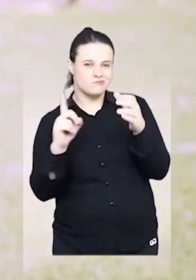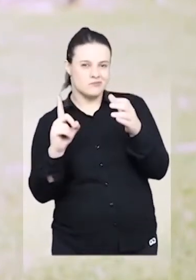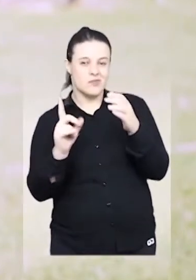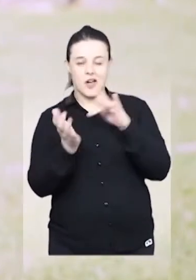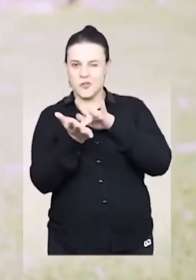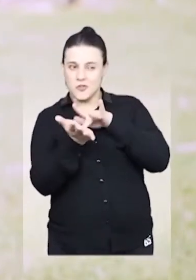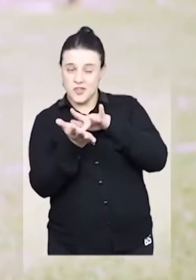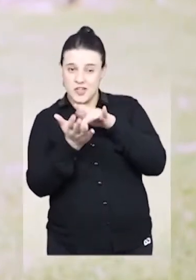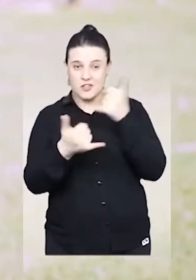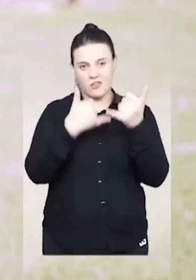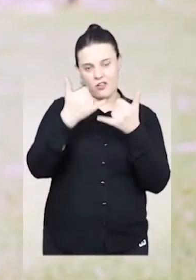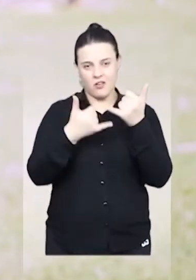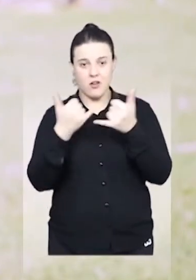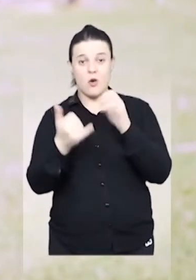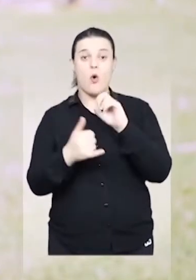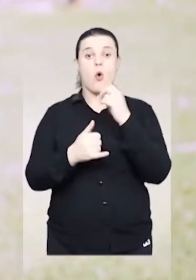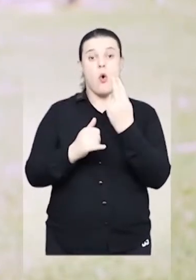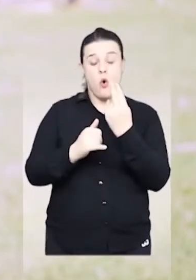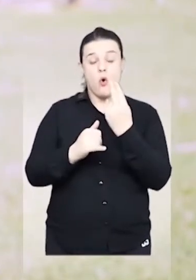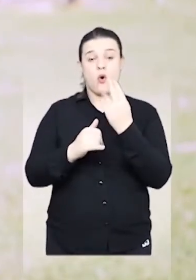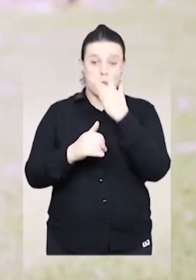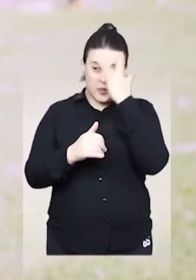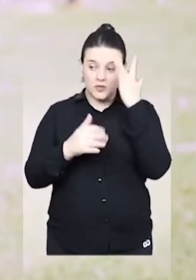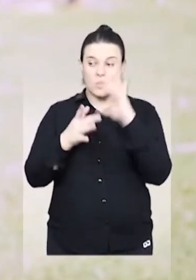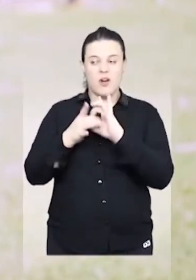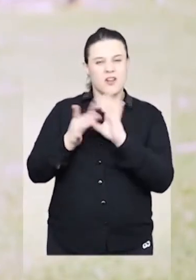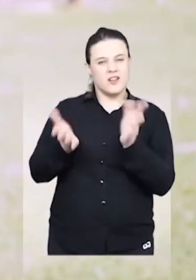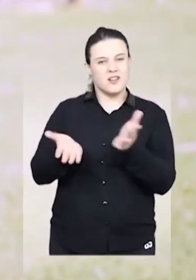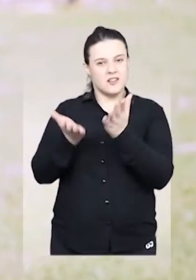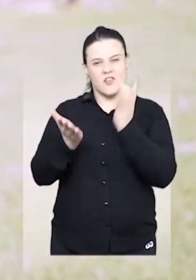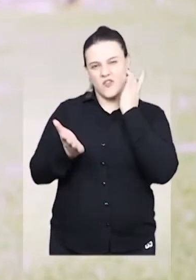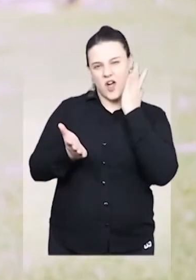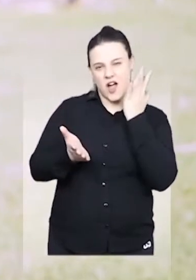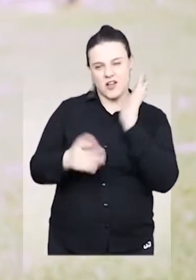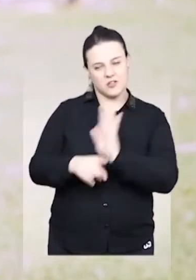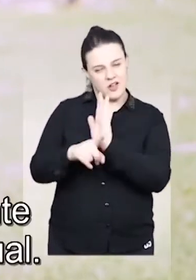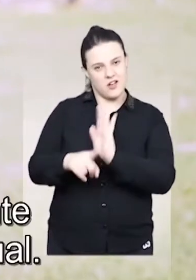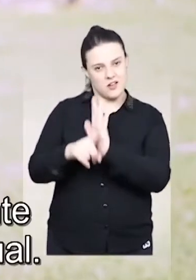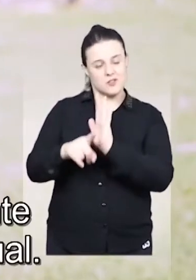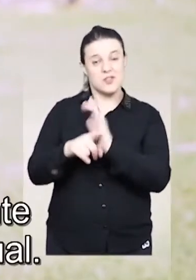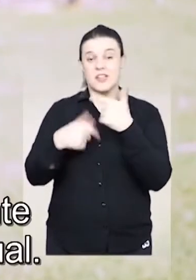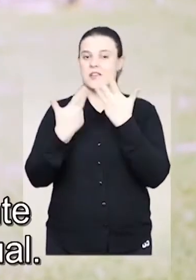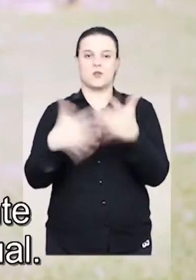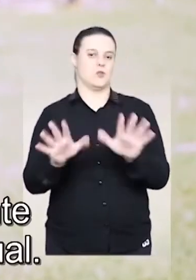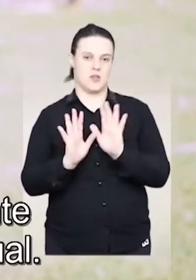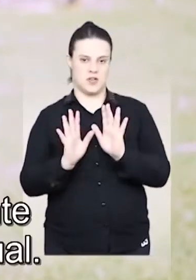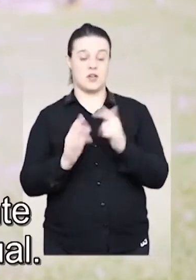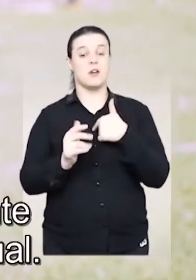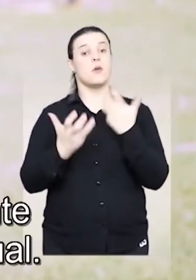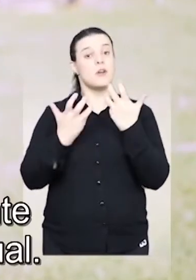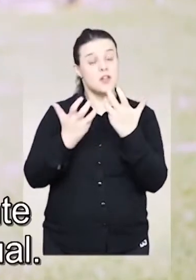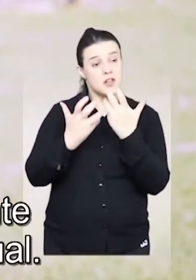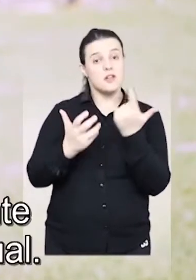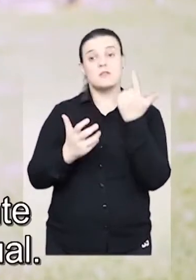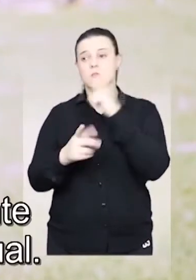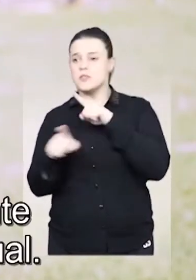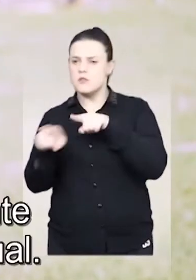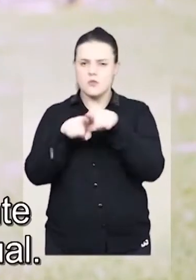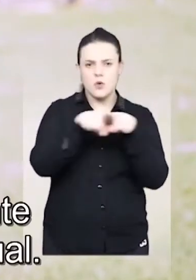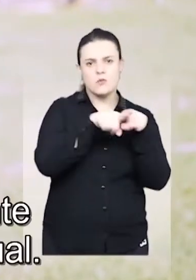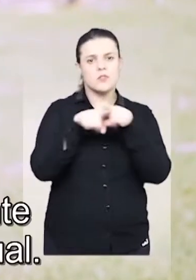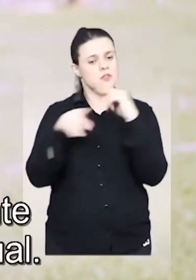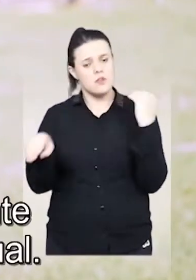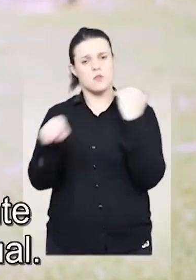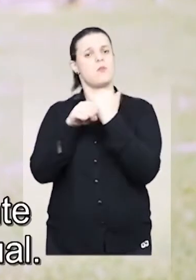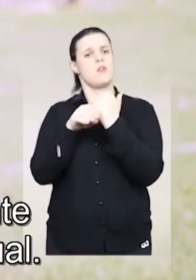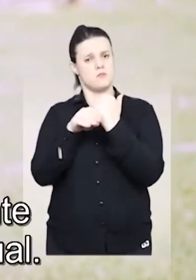você finge que joga, ou as pessoas facilitam muito para você. E eu não queria isso, eu queria justamente poder competir